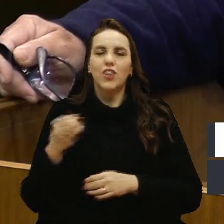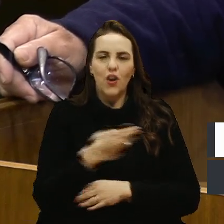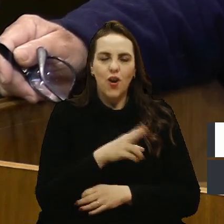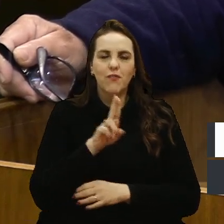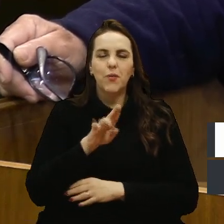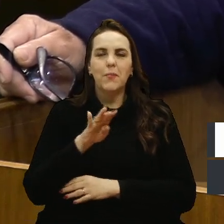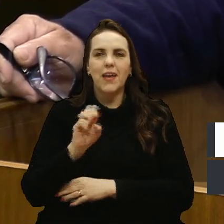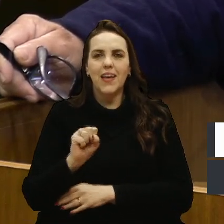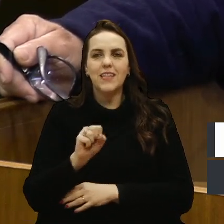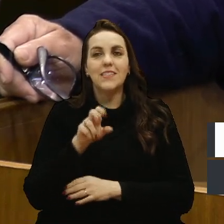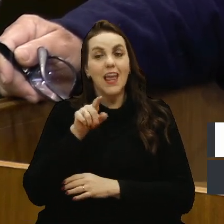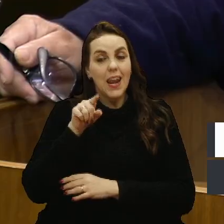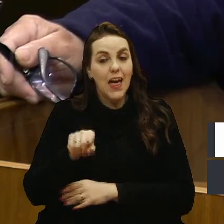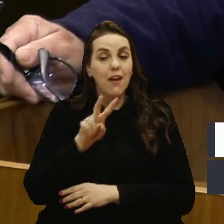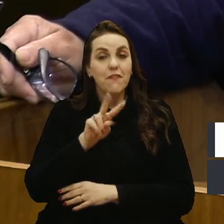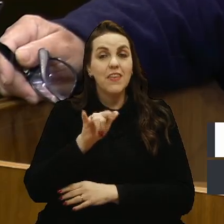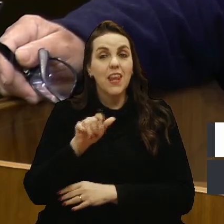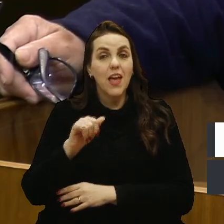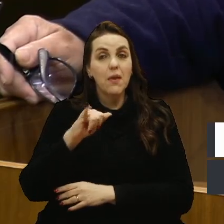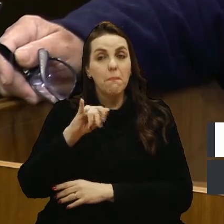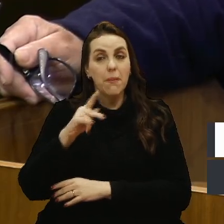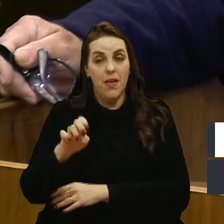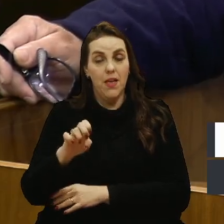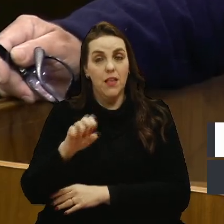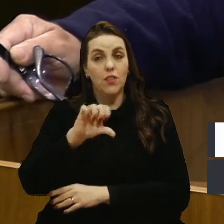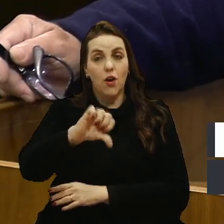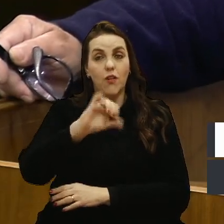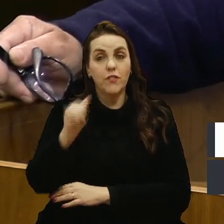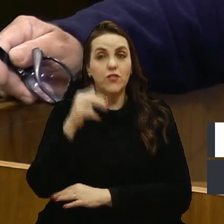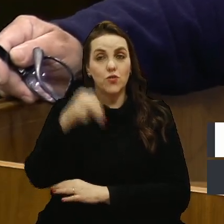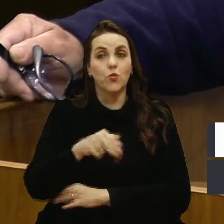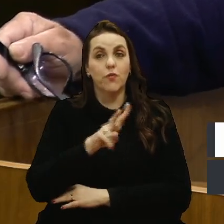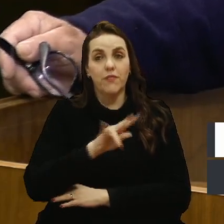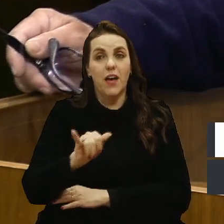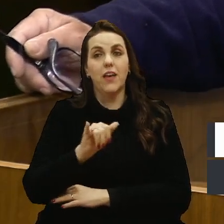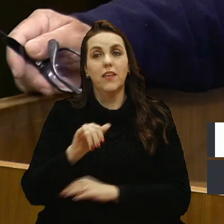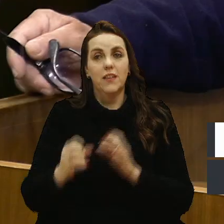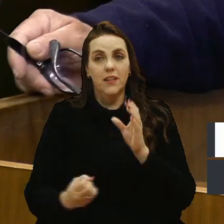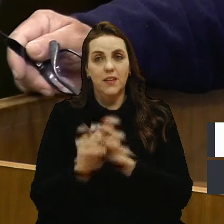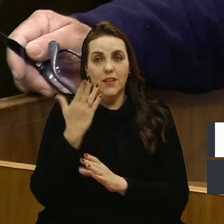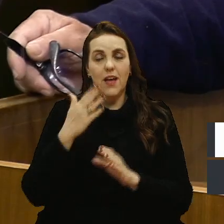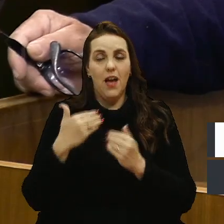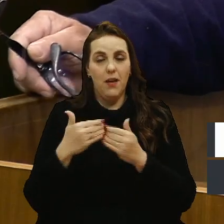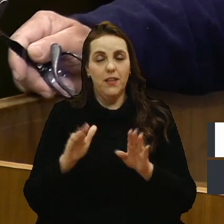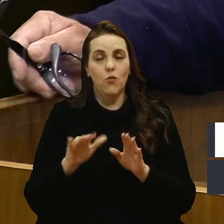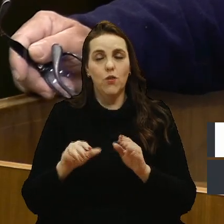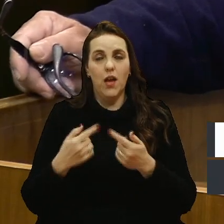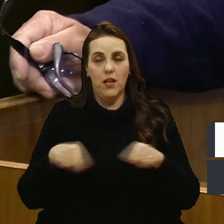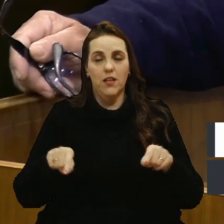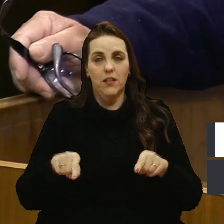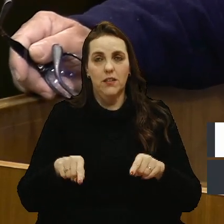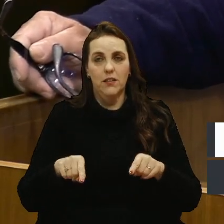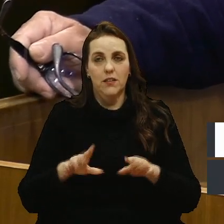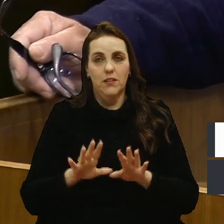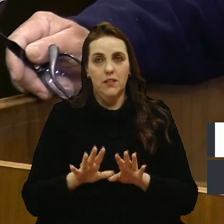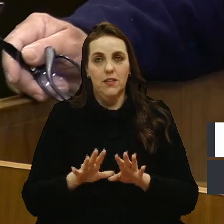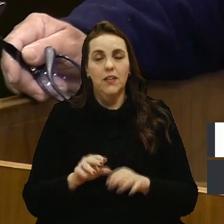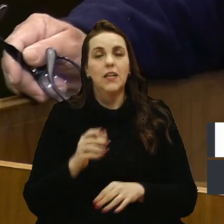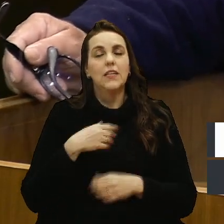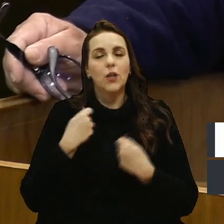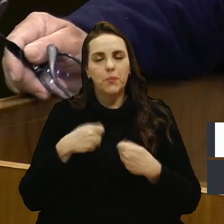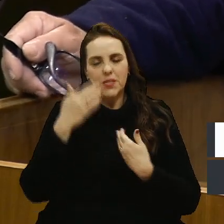IP, dia 9 de junho. Então a gente precisa agradecer todo o empenho dos servidores, nós